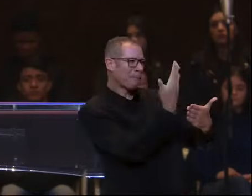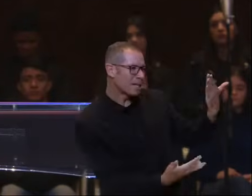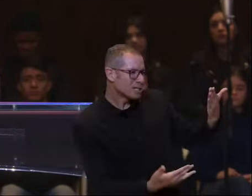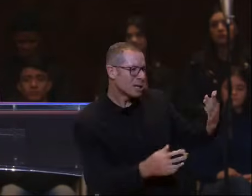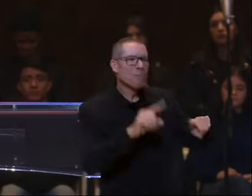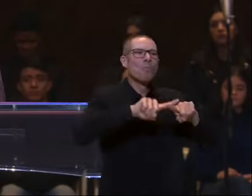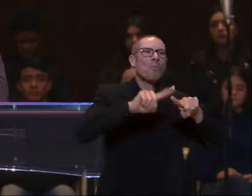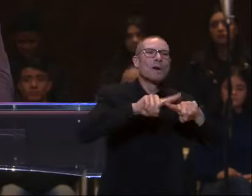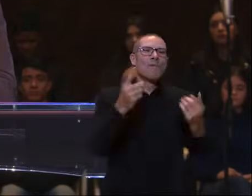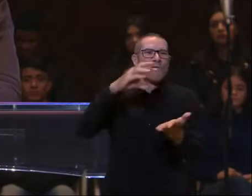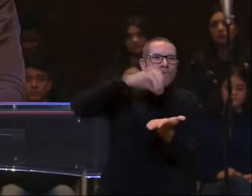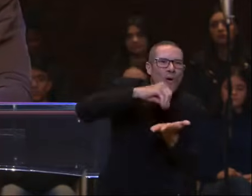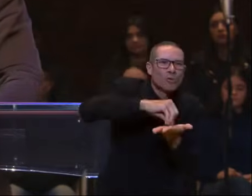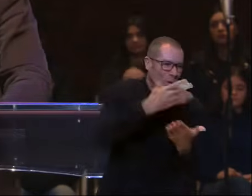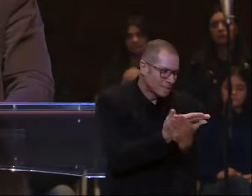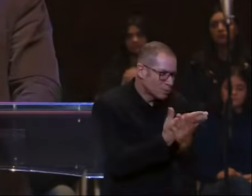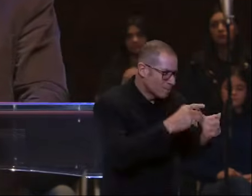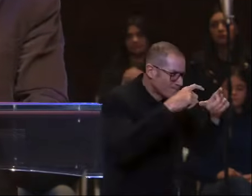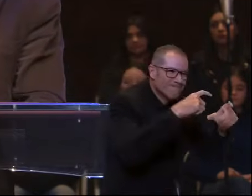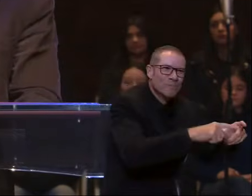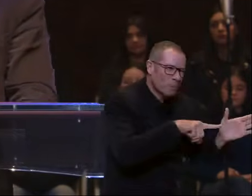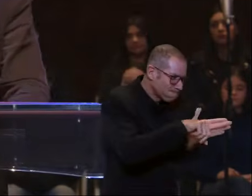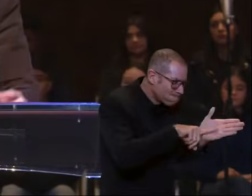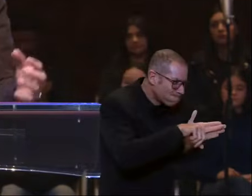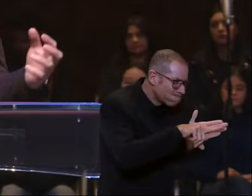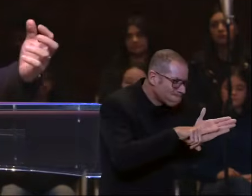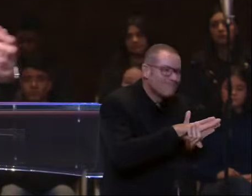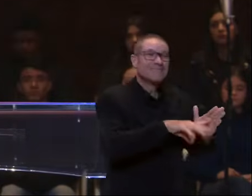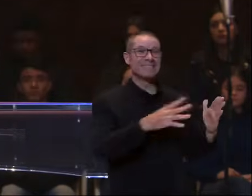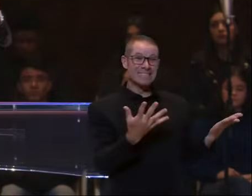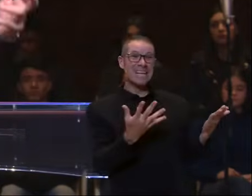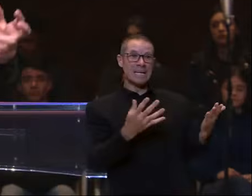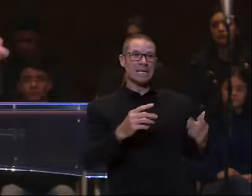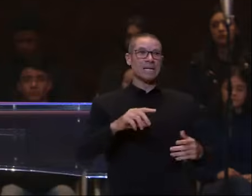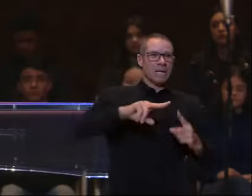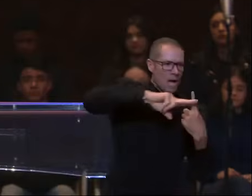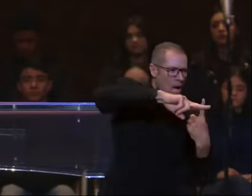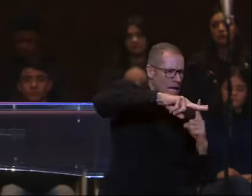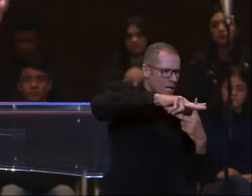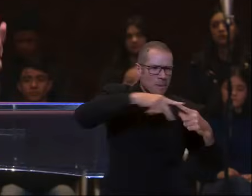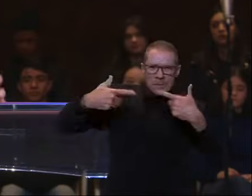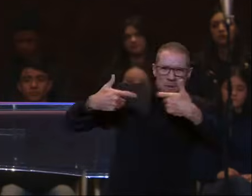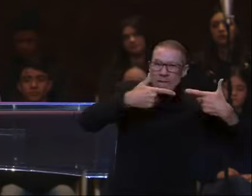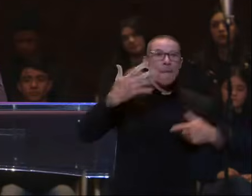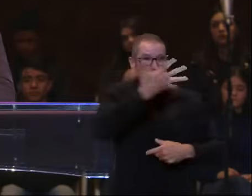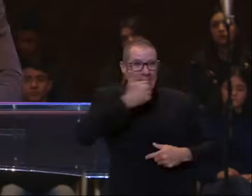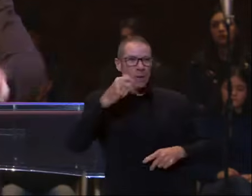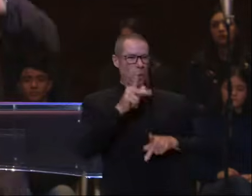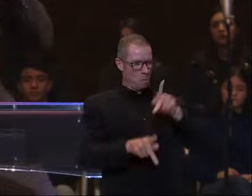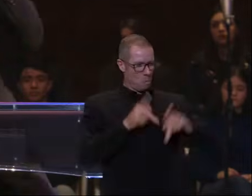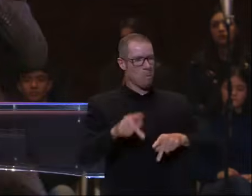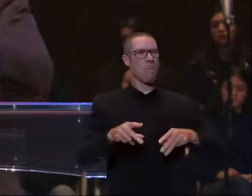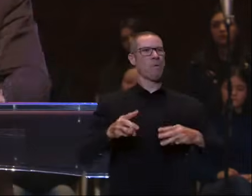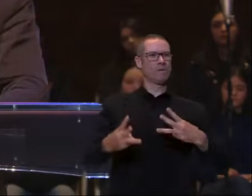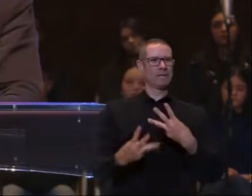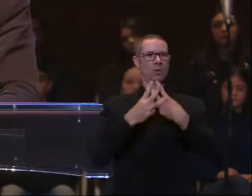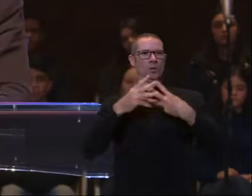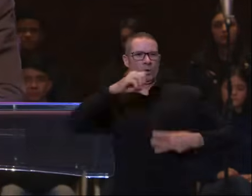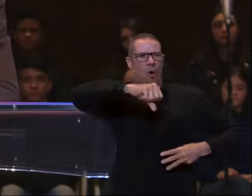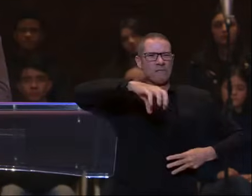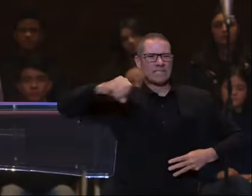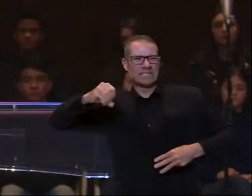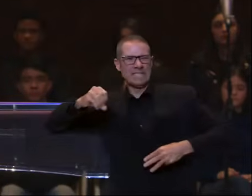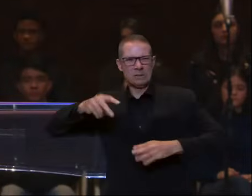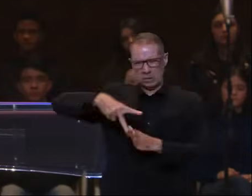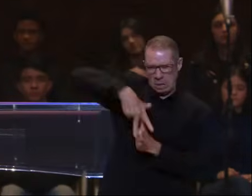não estudaram bem o campo de batalha. Sísera tinha um equipamento de guerra melhor que o do povo de Israel, 900 carros de